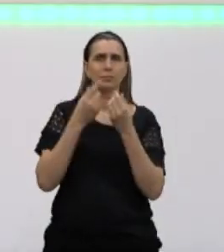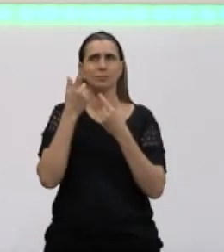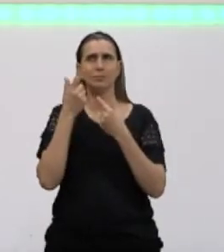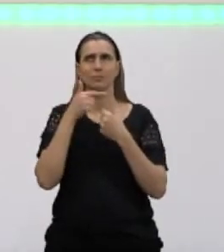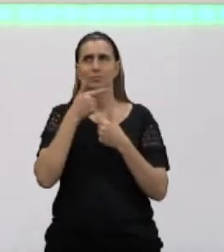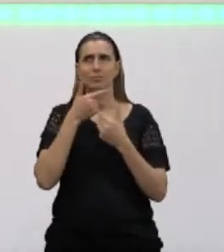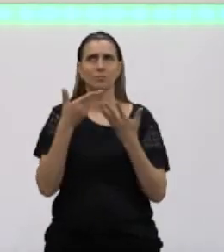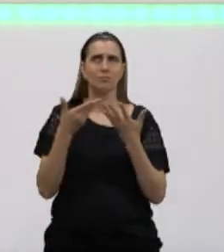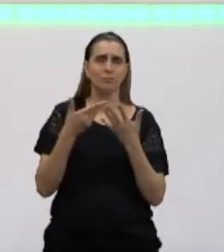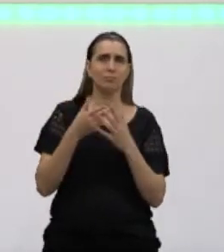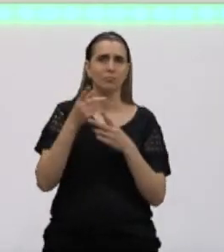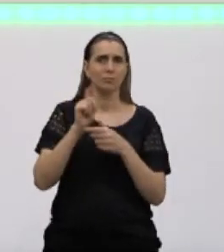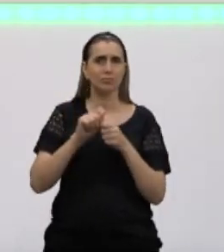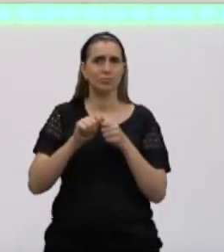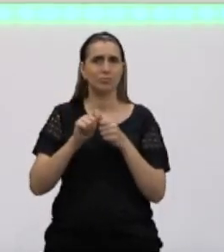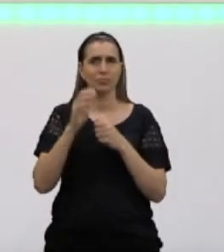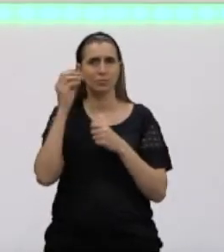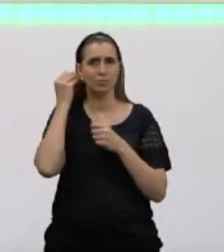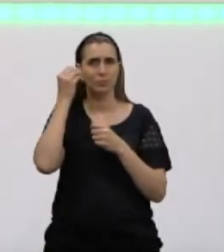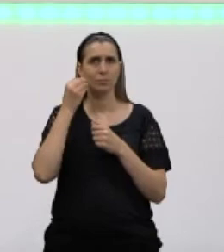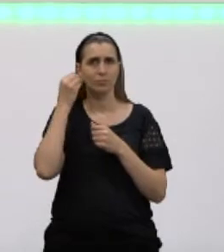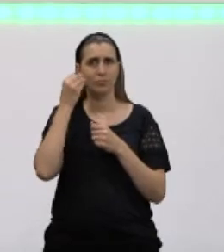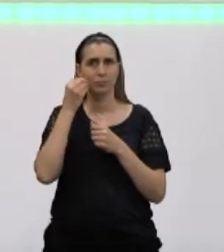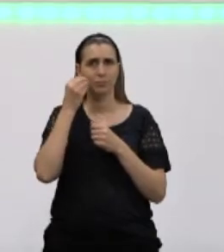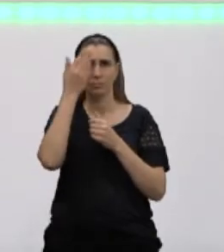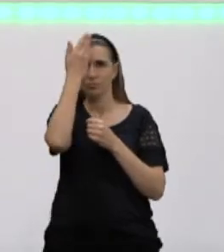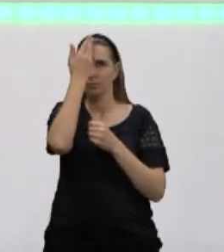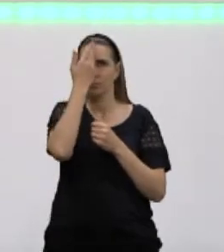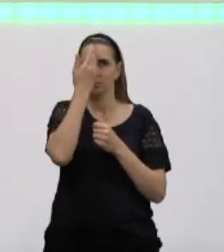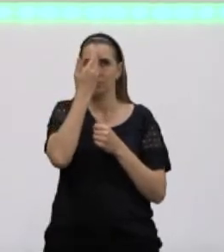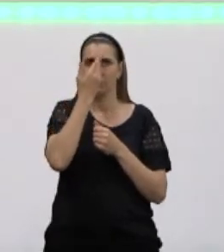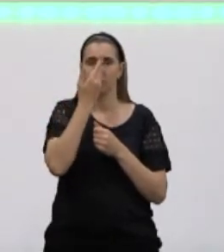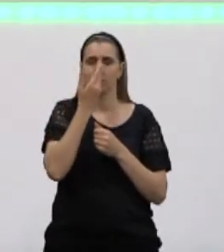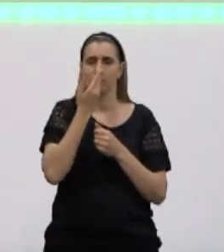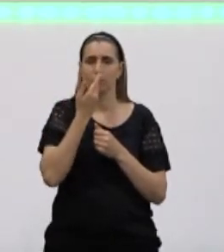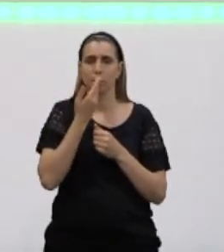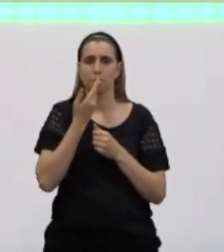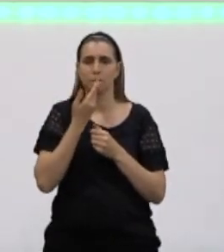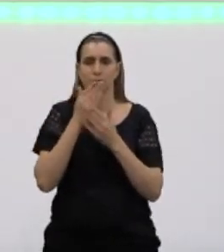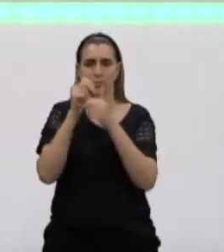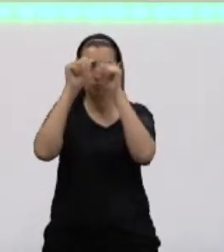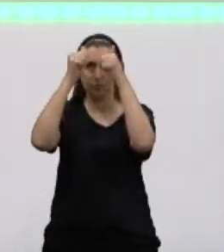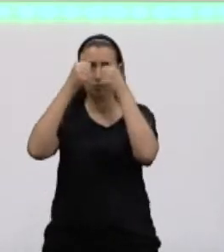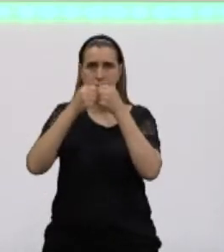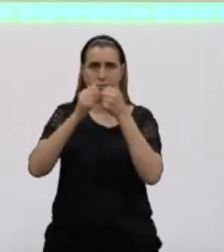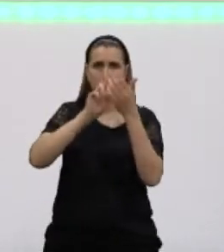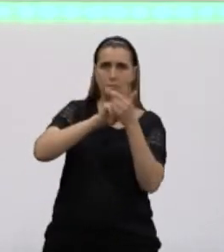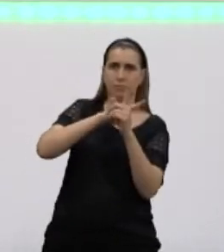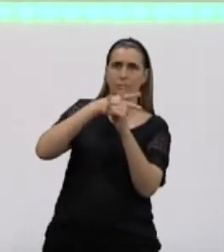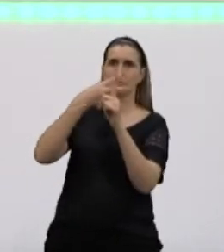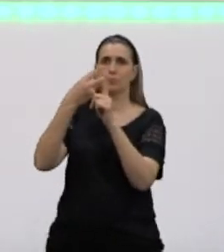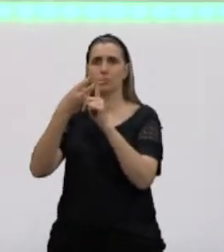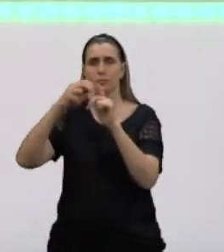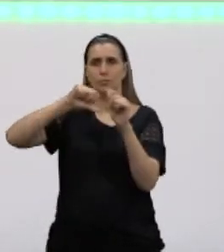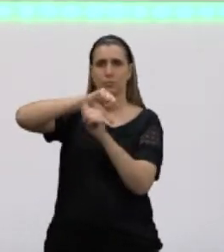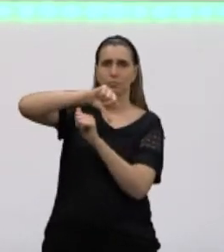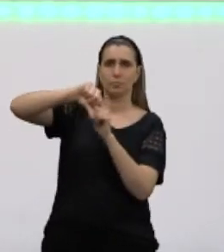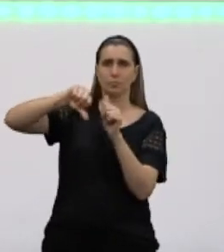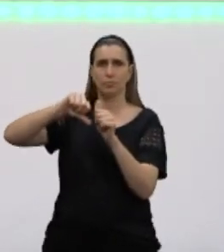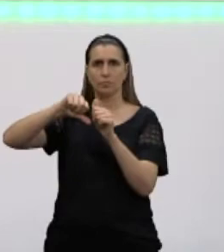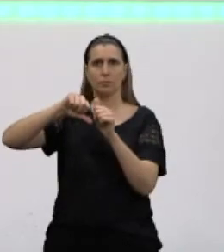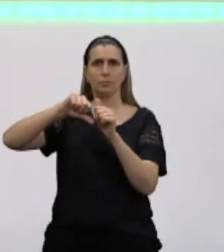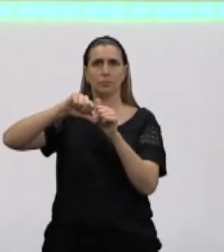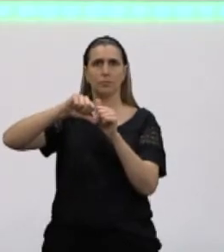engraçado, não sei se vocês já fizeram a experiência de dividir o rosto ao meio numa imagem e duplicar invertido. A gente fica